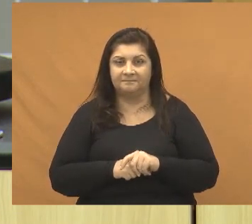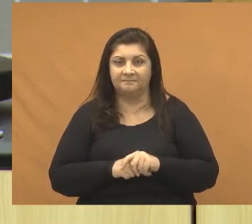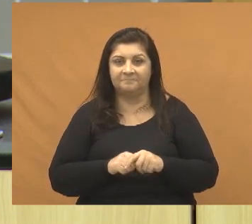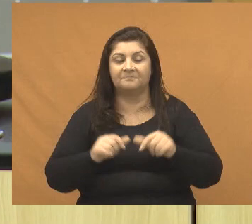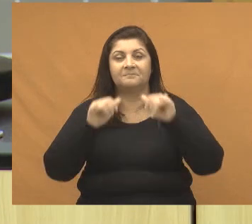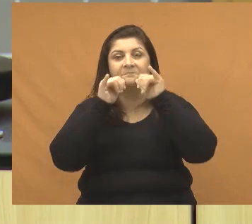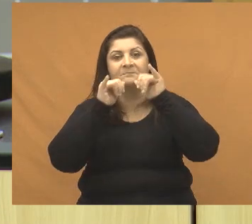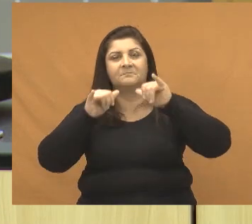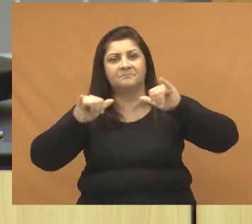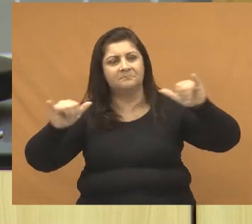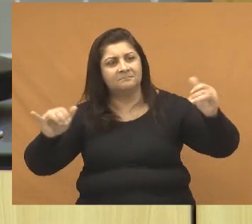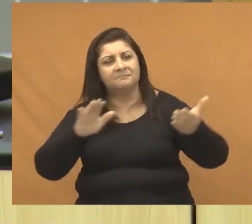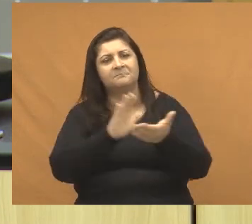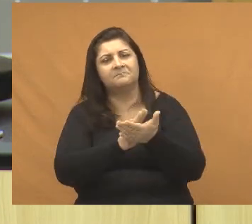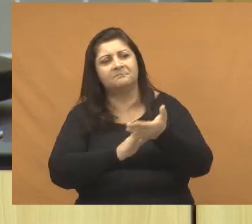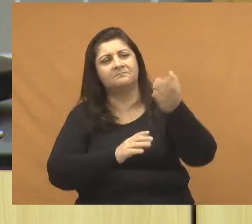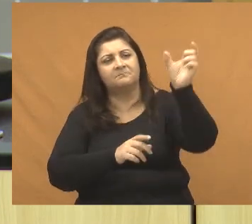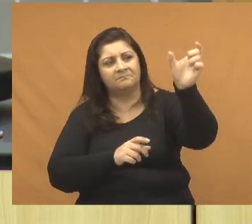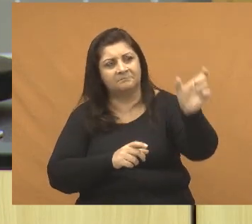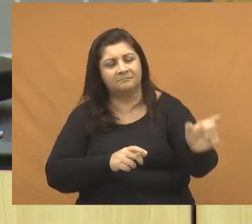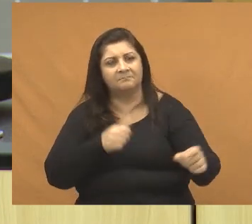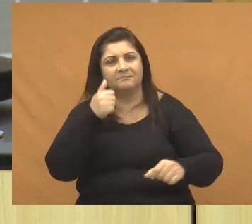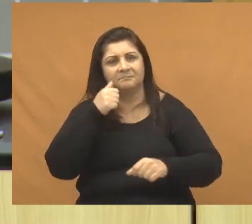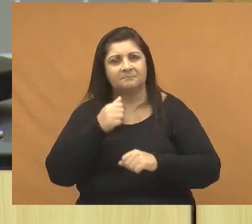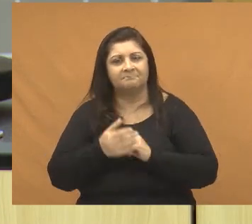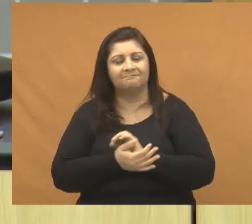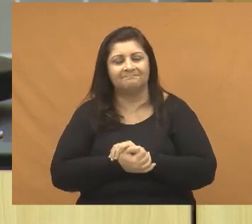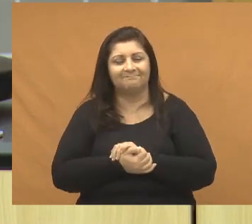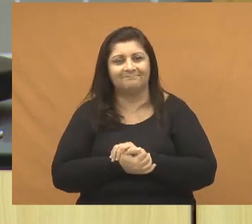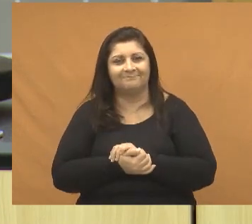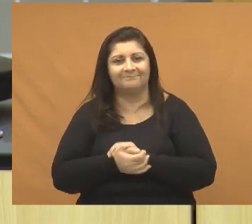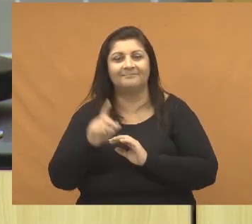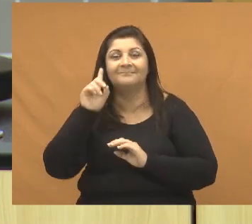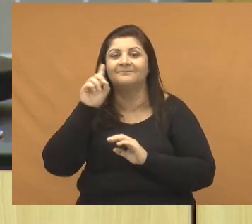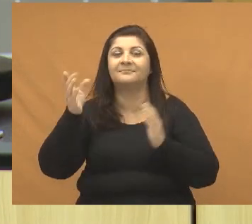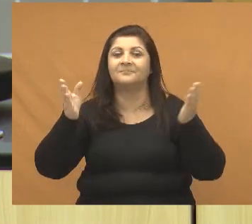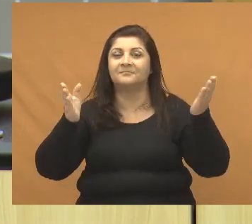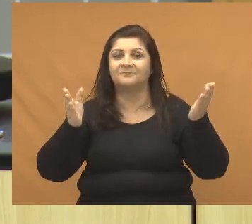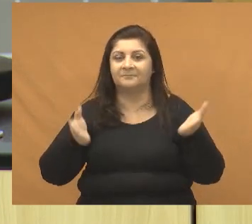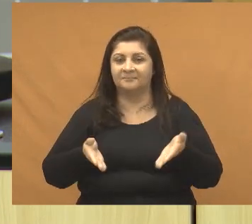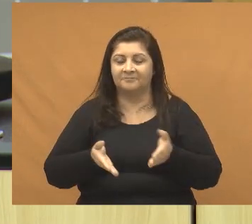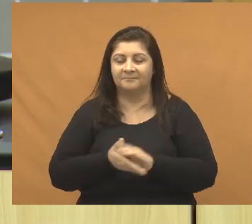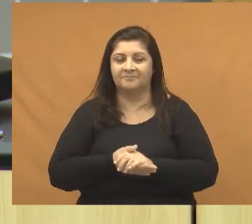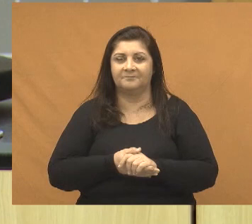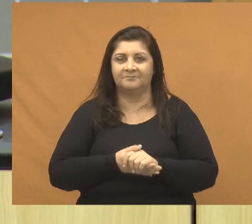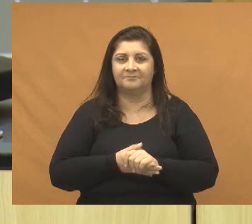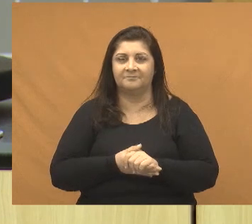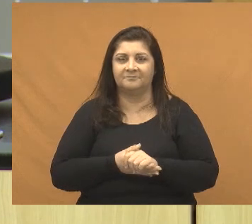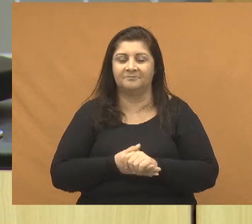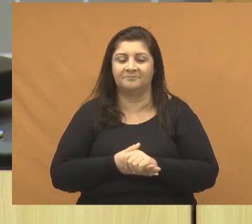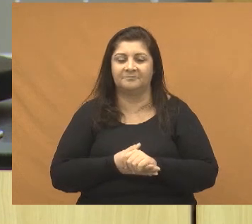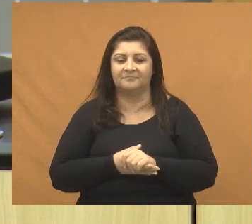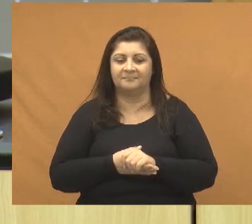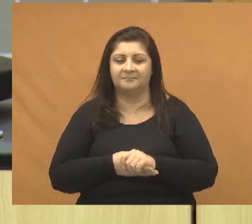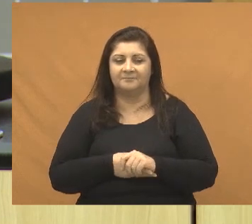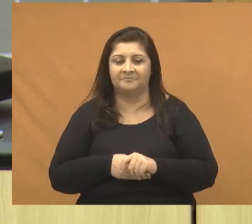para a divulgação da presente manifestação. Sala das Sessões, 22 de maio